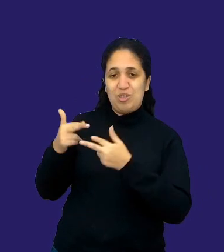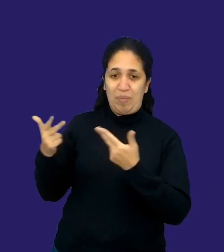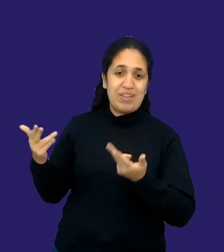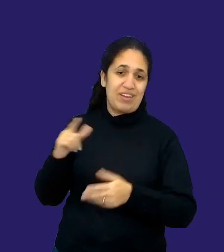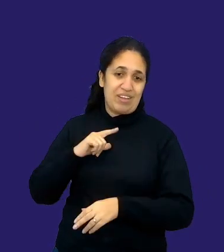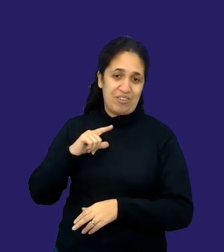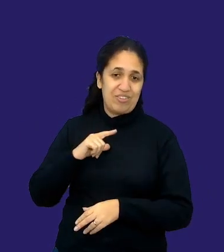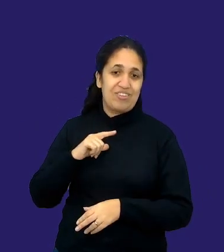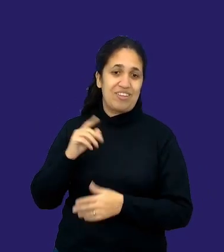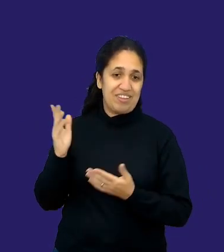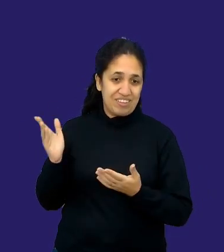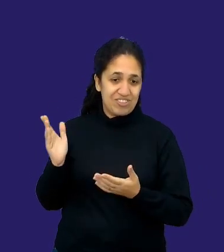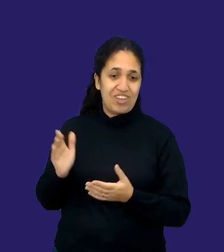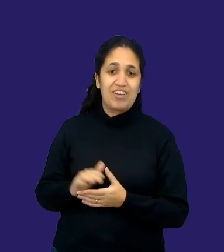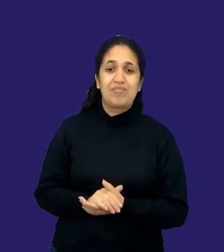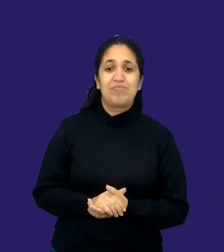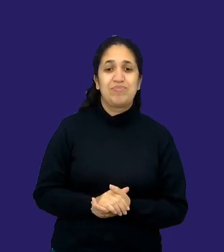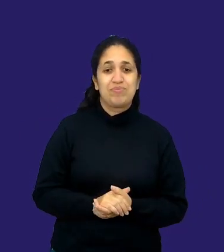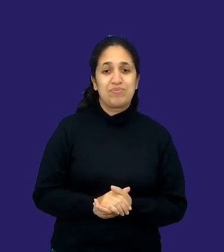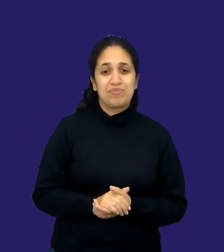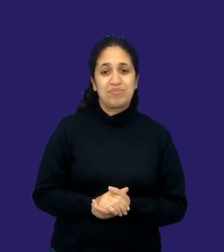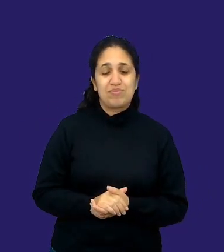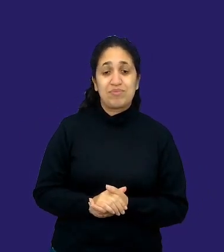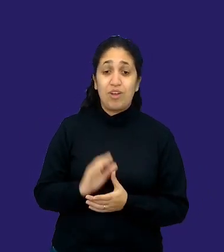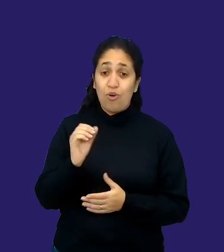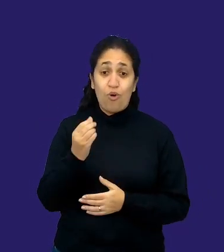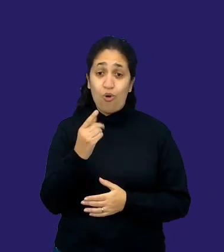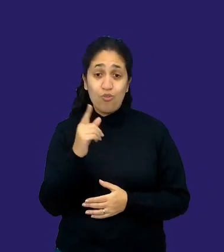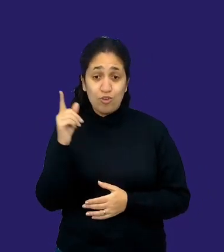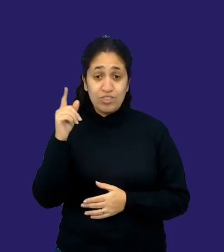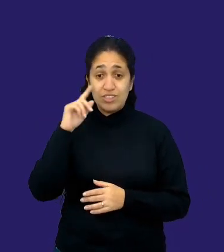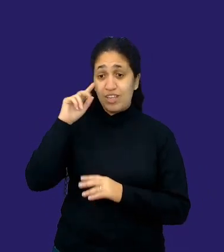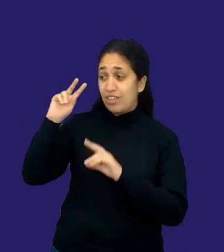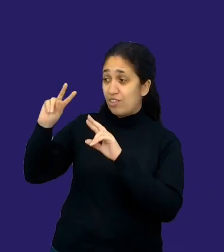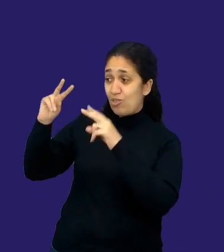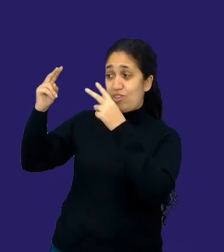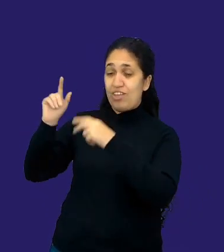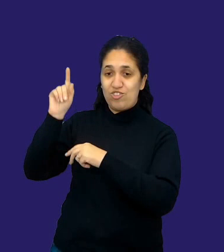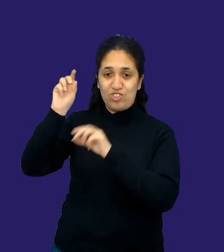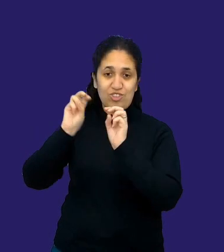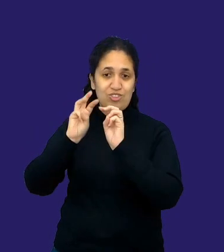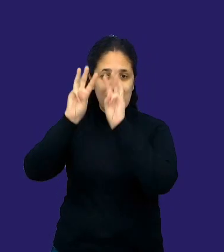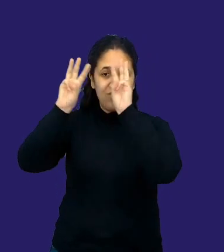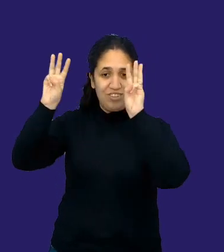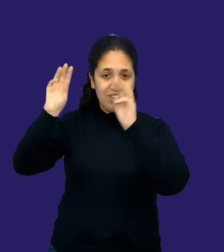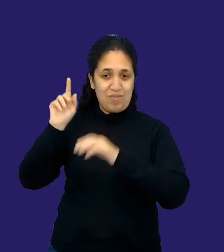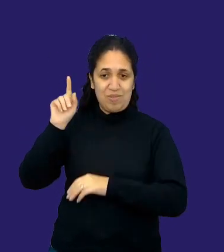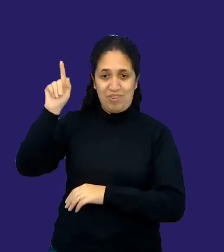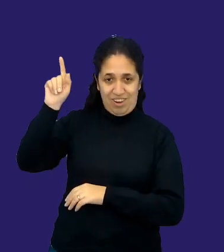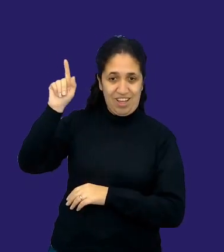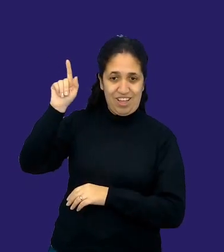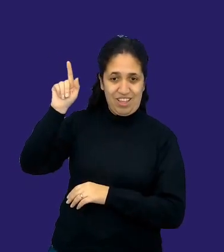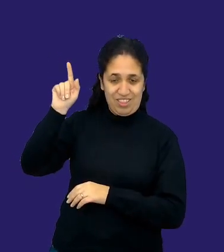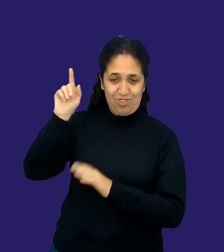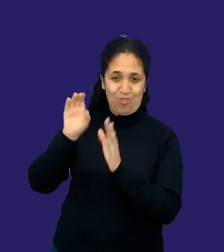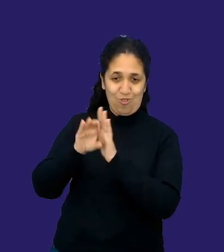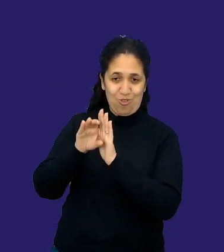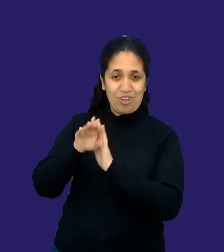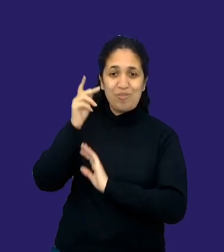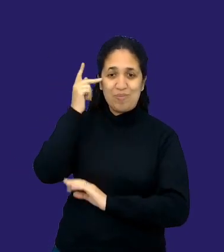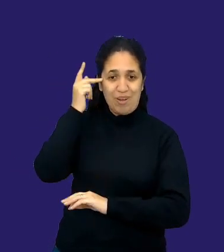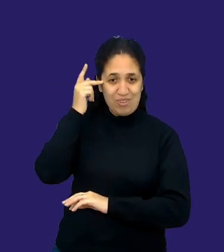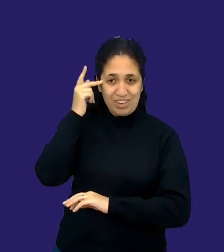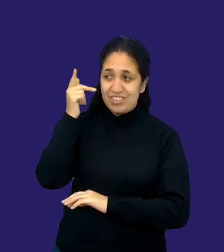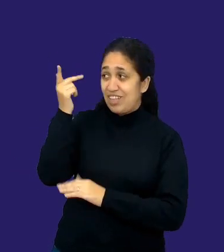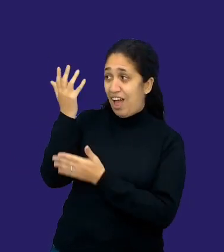na escola de vocês, ou você pode ir lá no site da Currículo Paulista